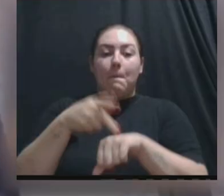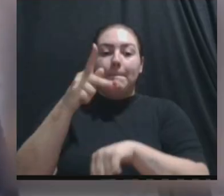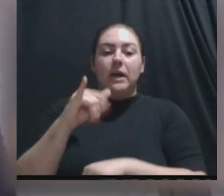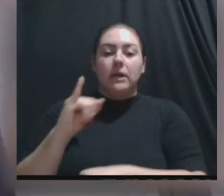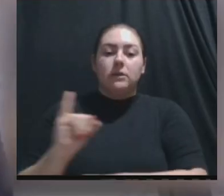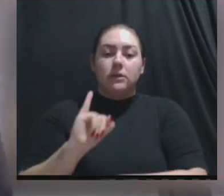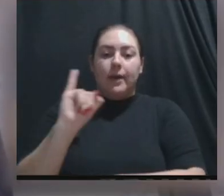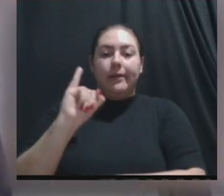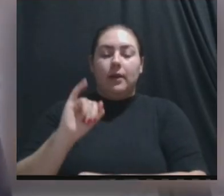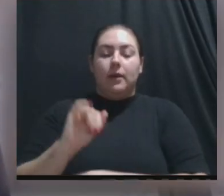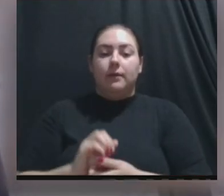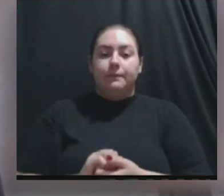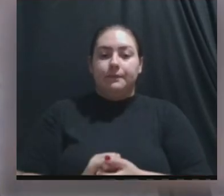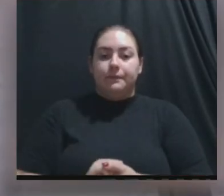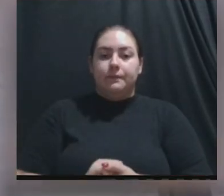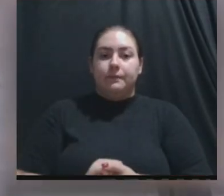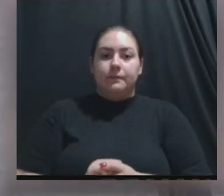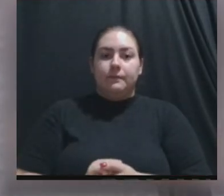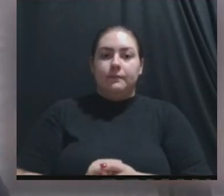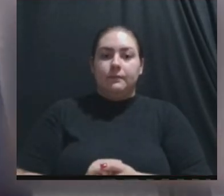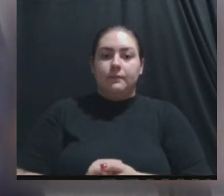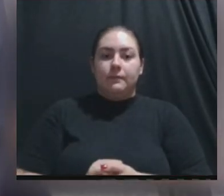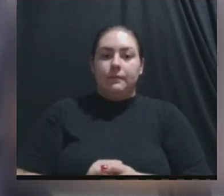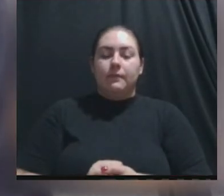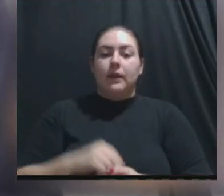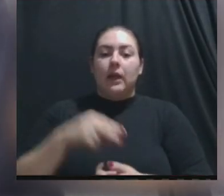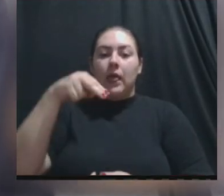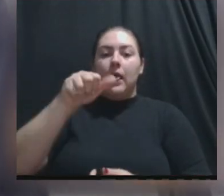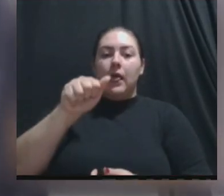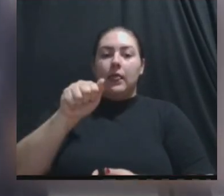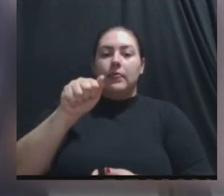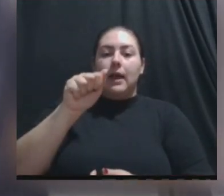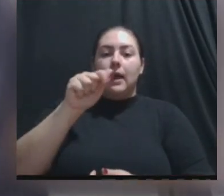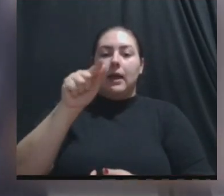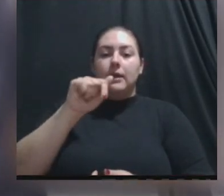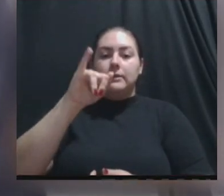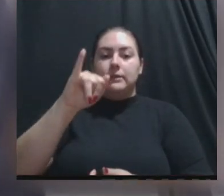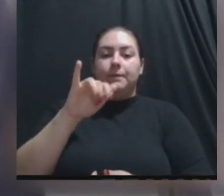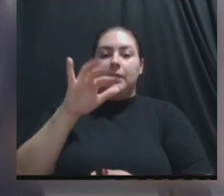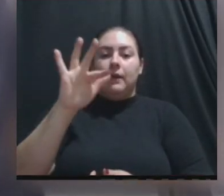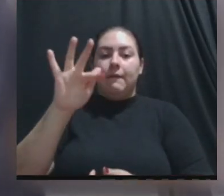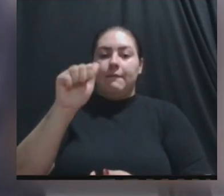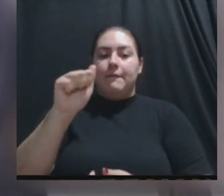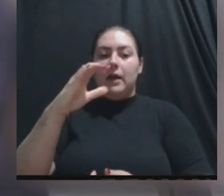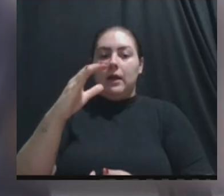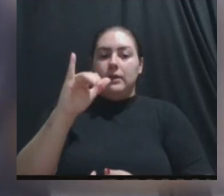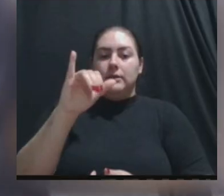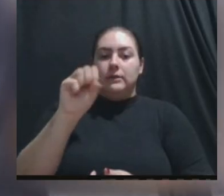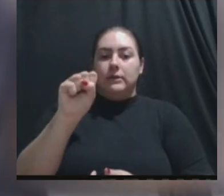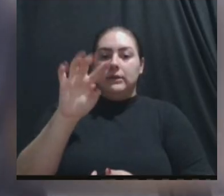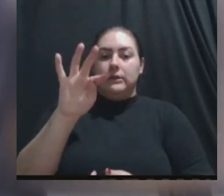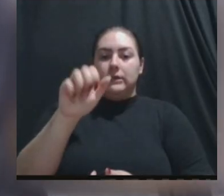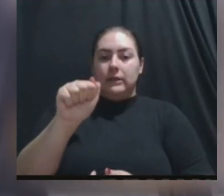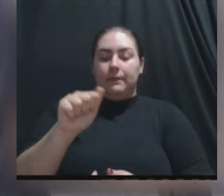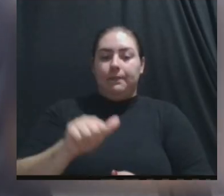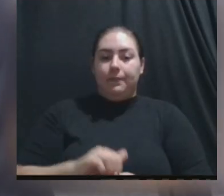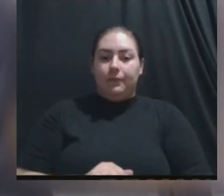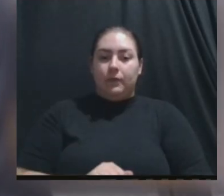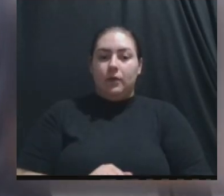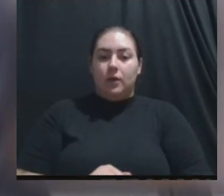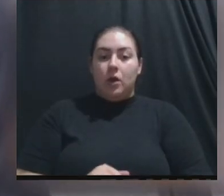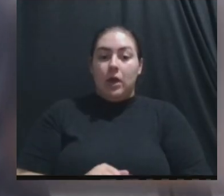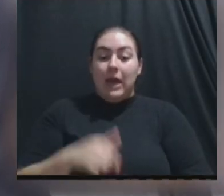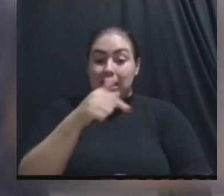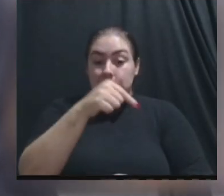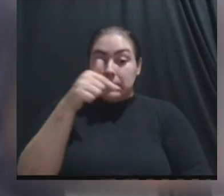nazifascista, Alemanha, Itália e Japão. E essa semana ela tem por objetivo a gente